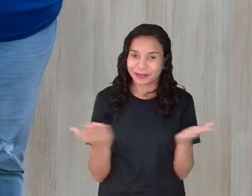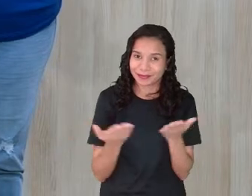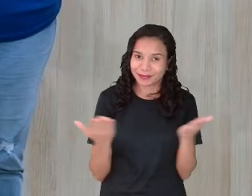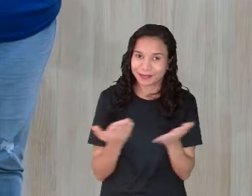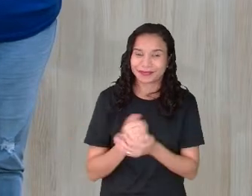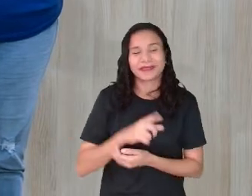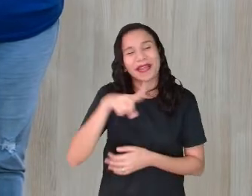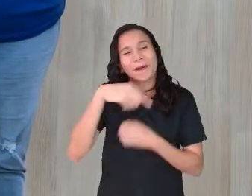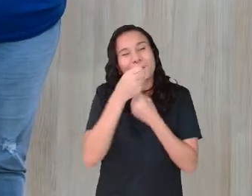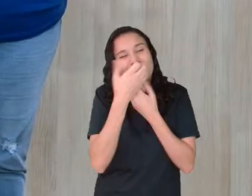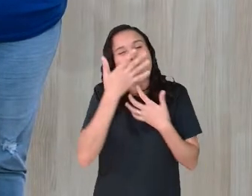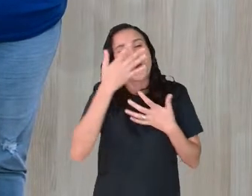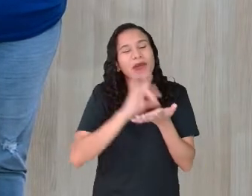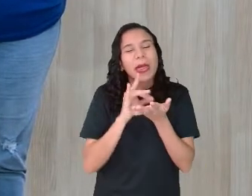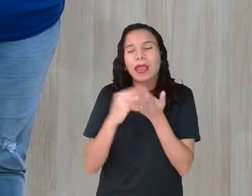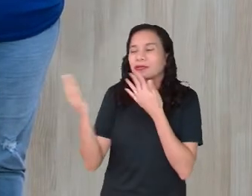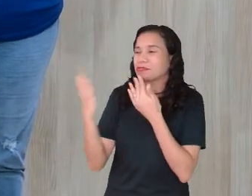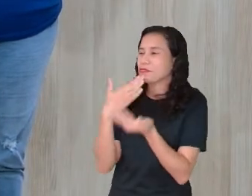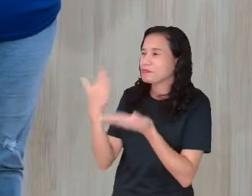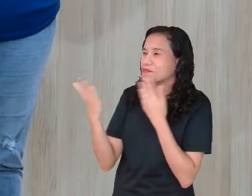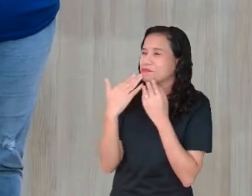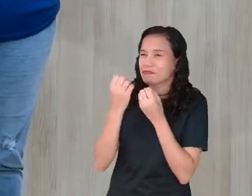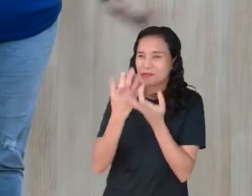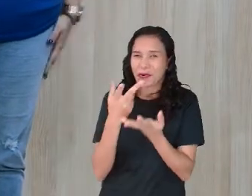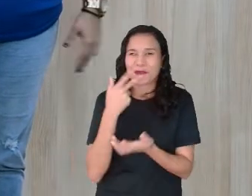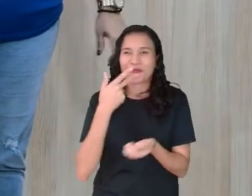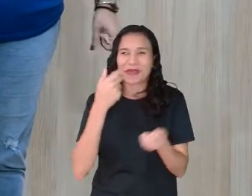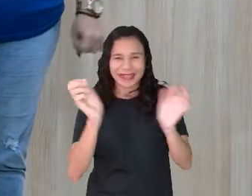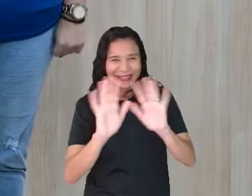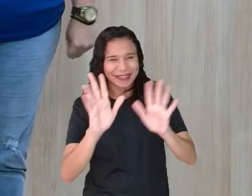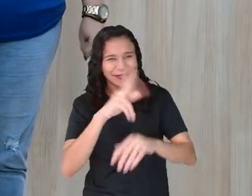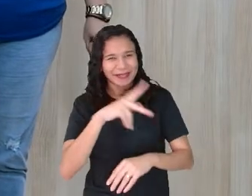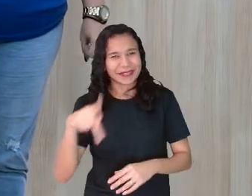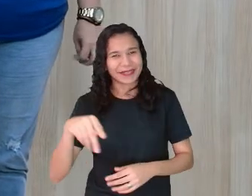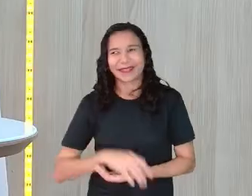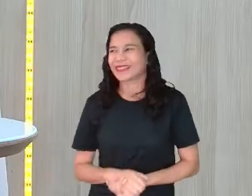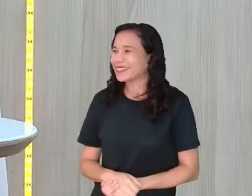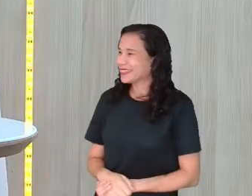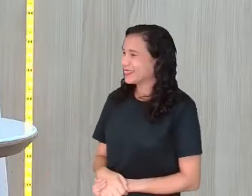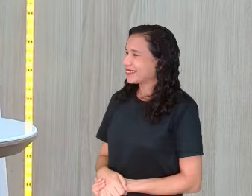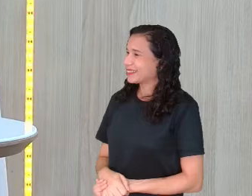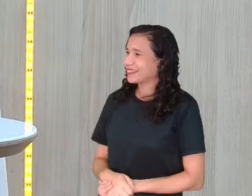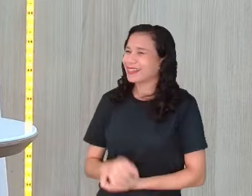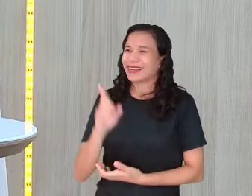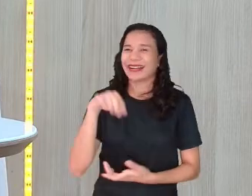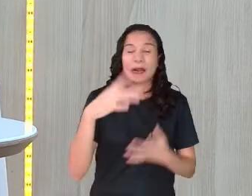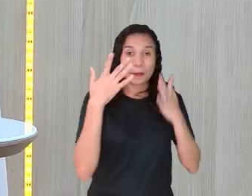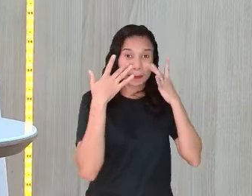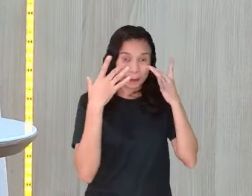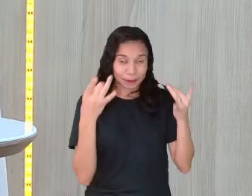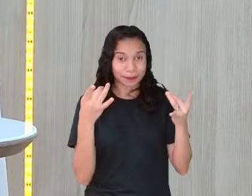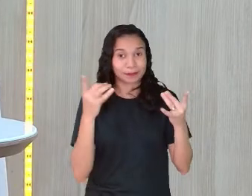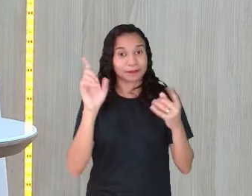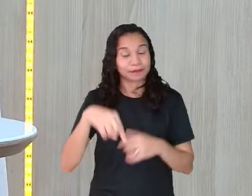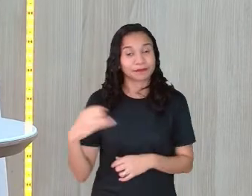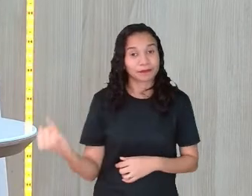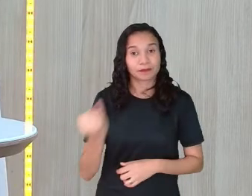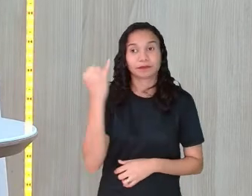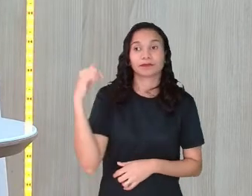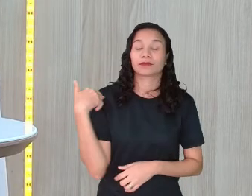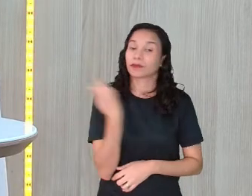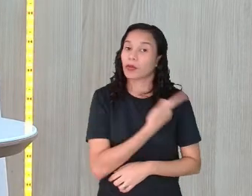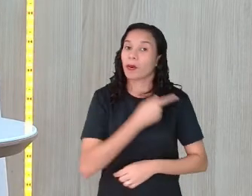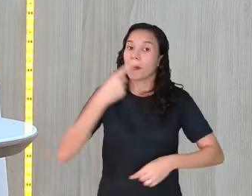que foi muito boa, teve um debate muito bom. Então, vamos nos despedir, professora? Exato. Esse alerta aí. É importante que a gente tenha